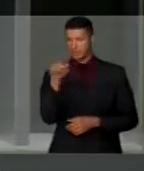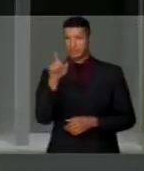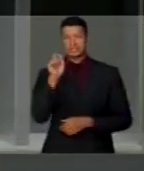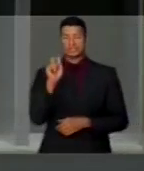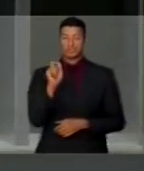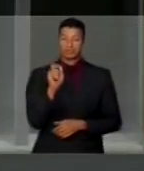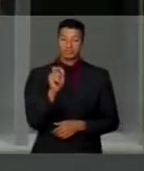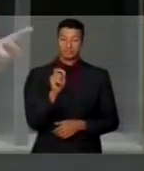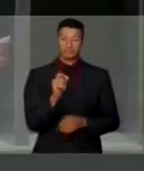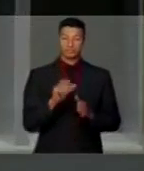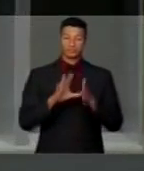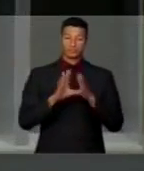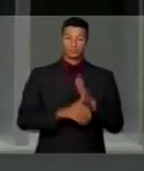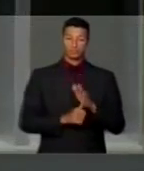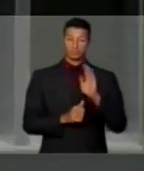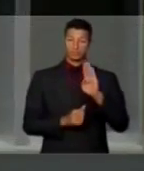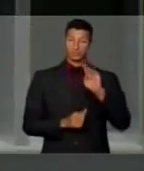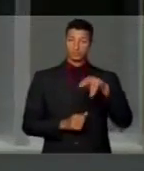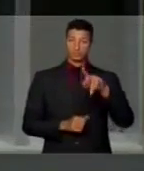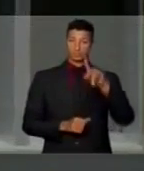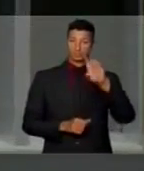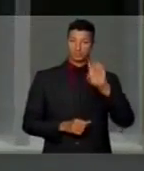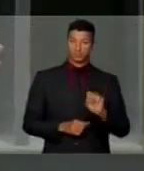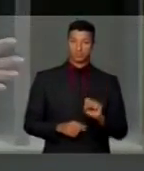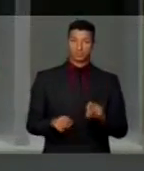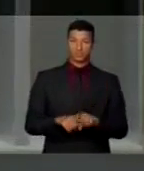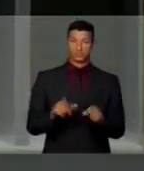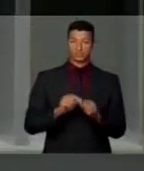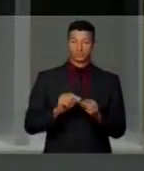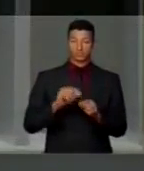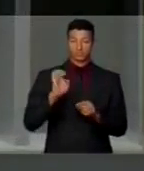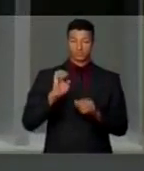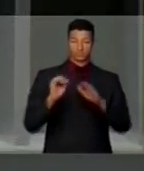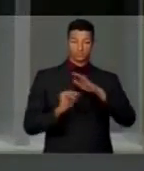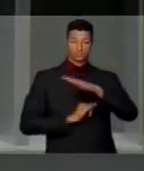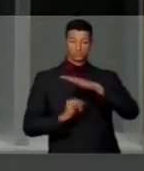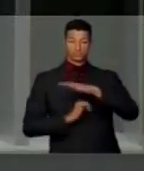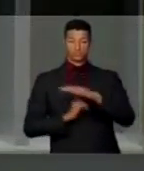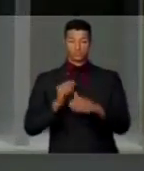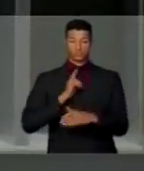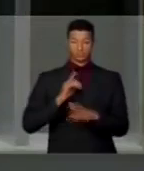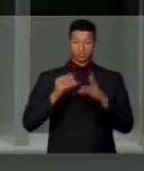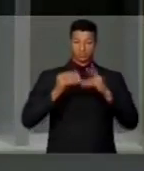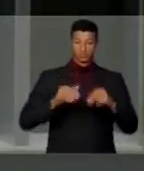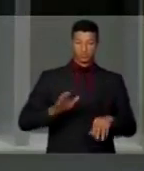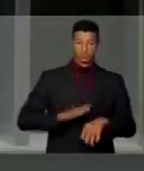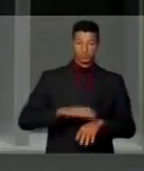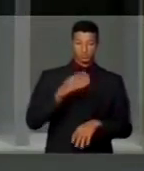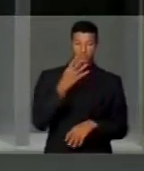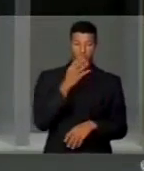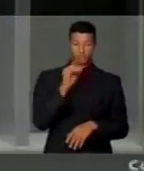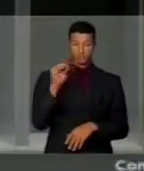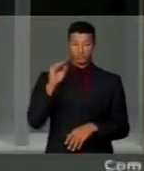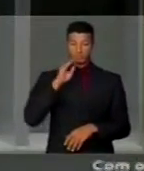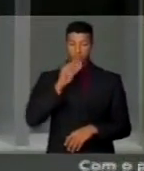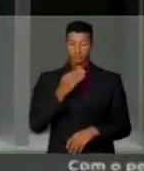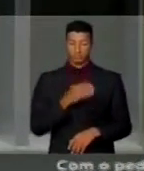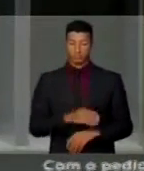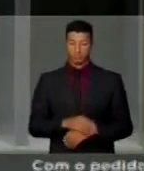que saqueou o BNDES e fez com que aquela instituição tivesse um prejuízo de mais de 400